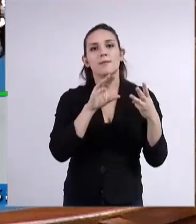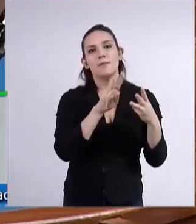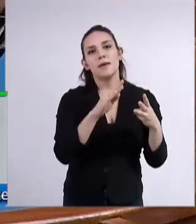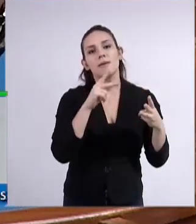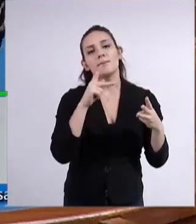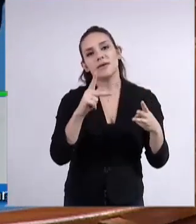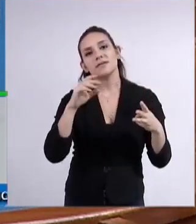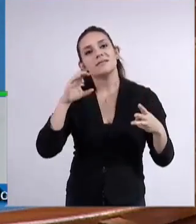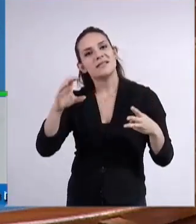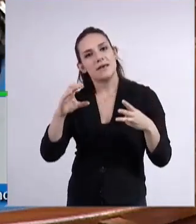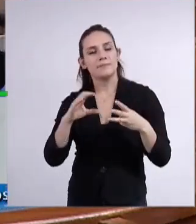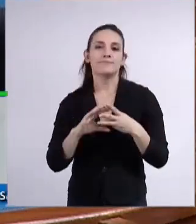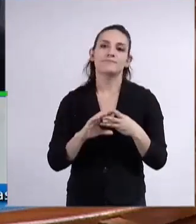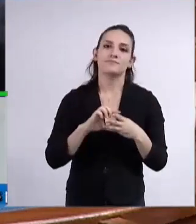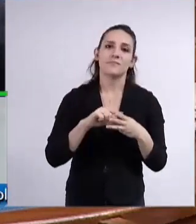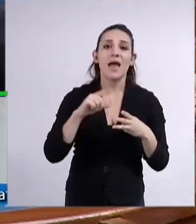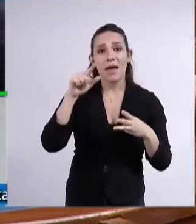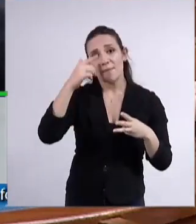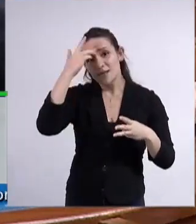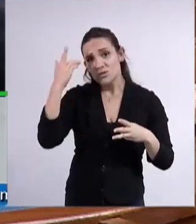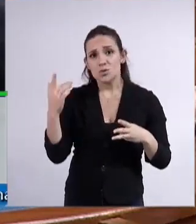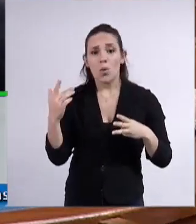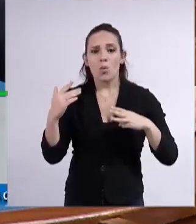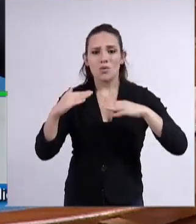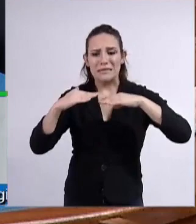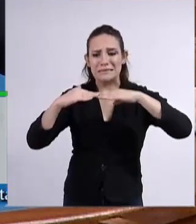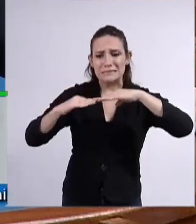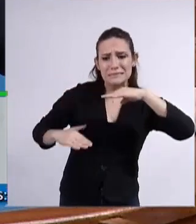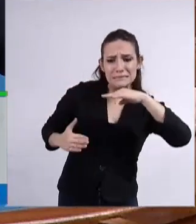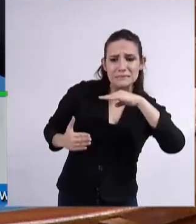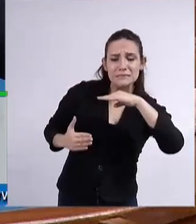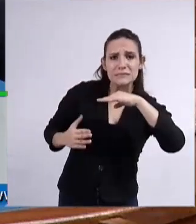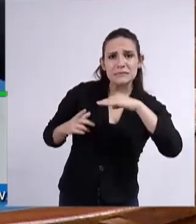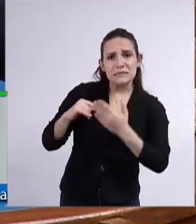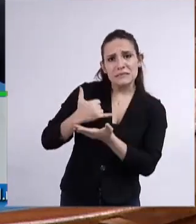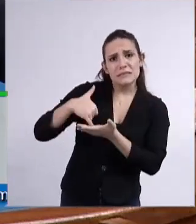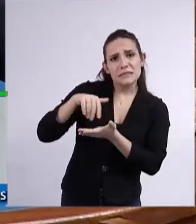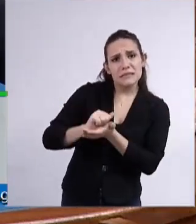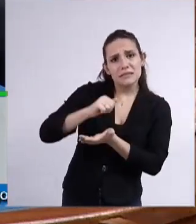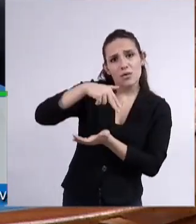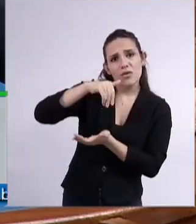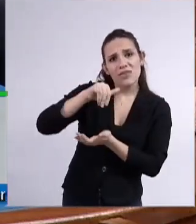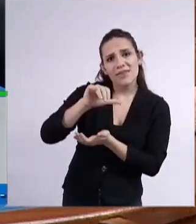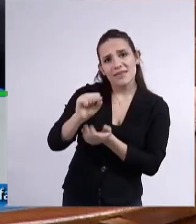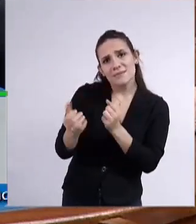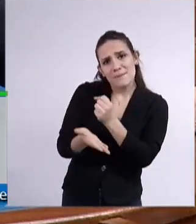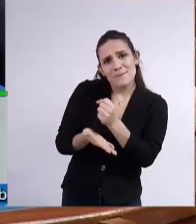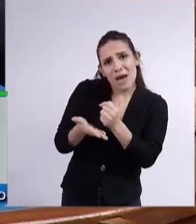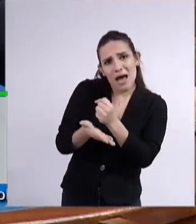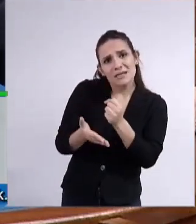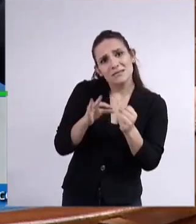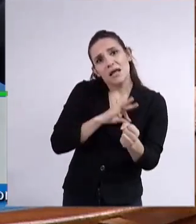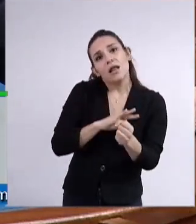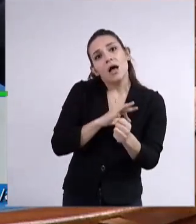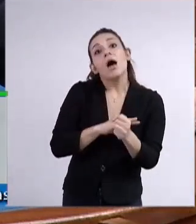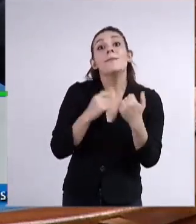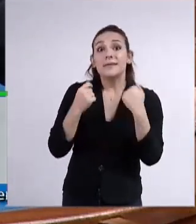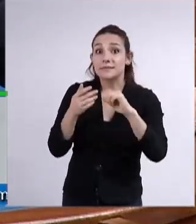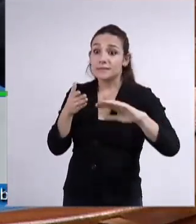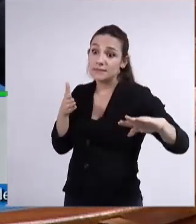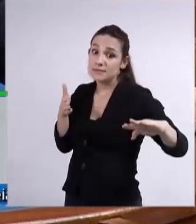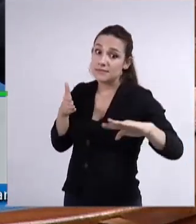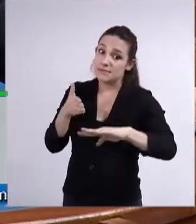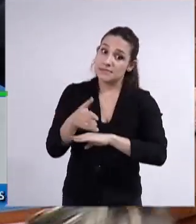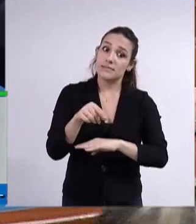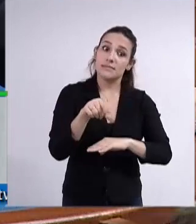são aquelas pessoas que têm o número de informação social, o NIS, e, para isso, ele precisa de procurar o CRAS,